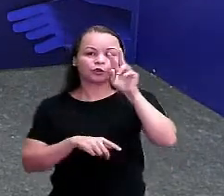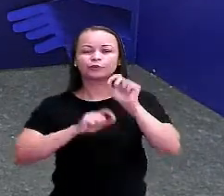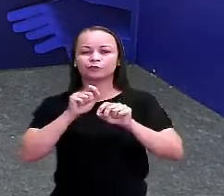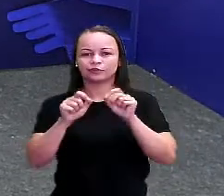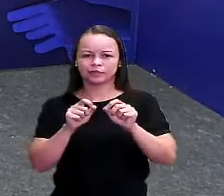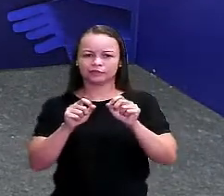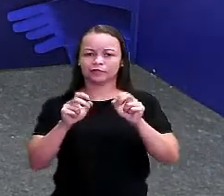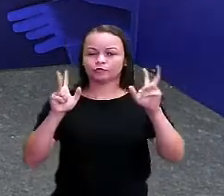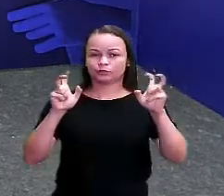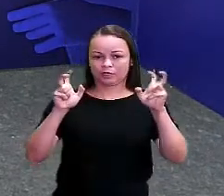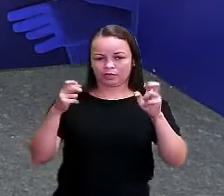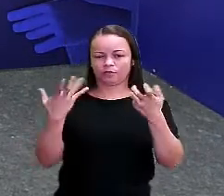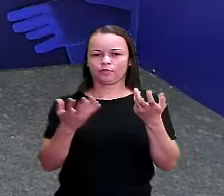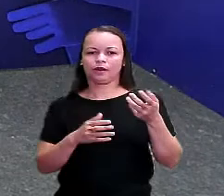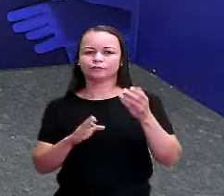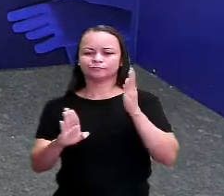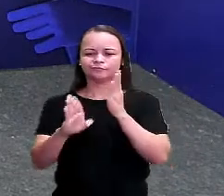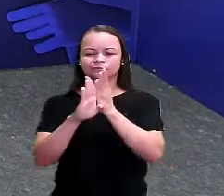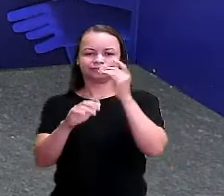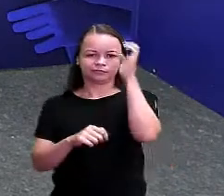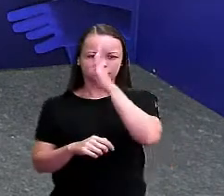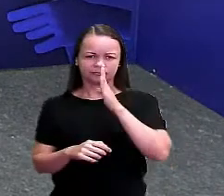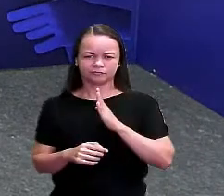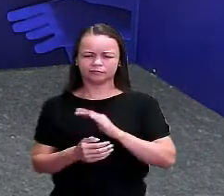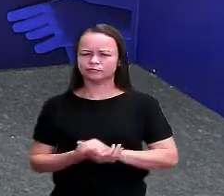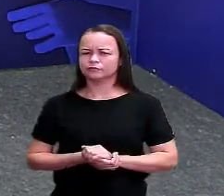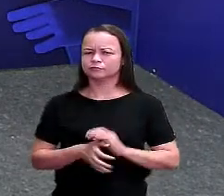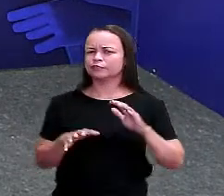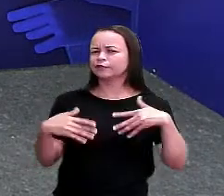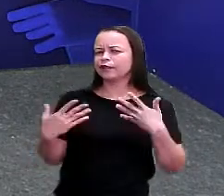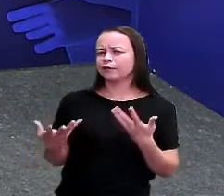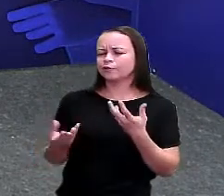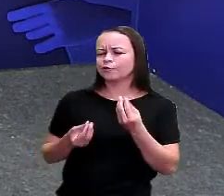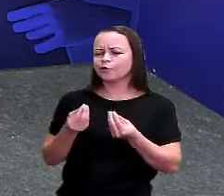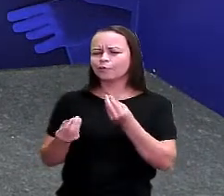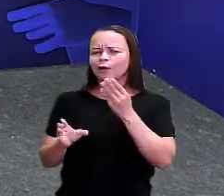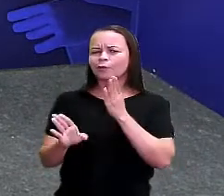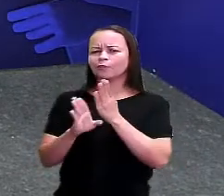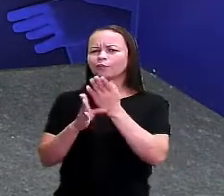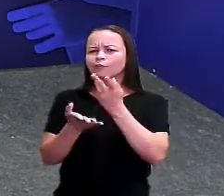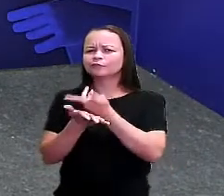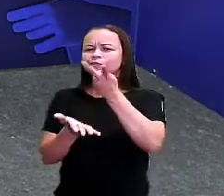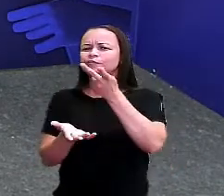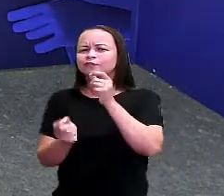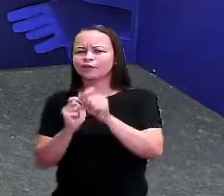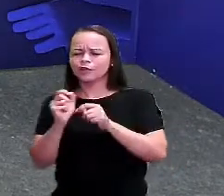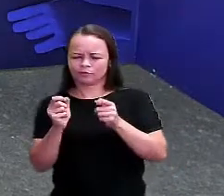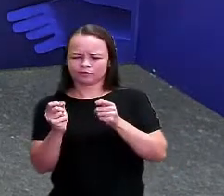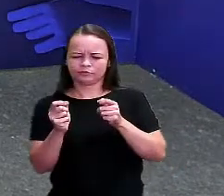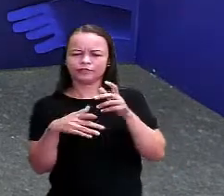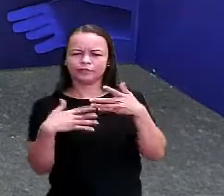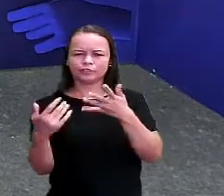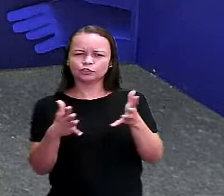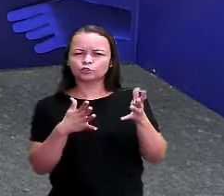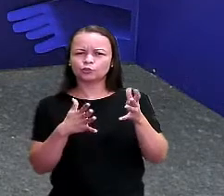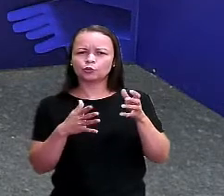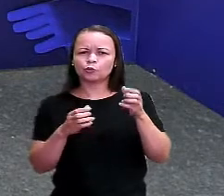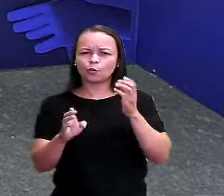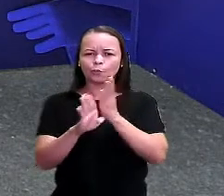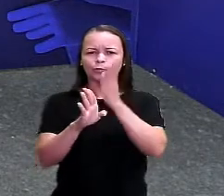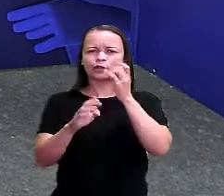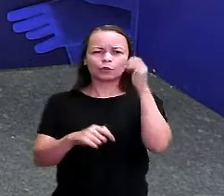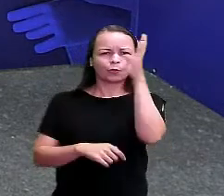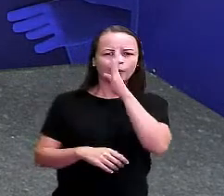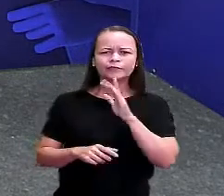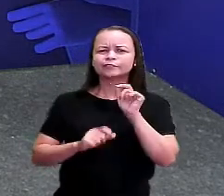vocês acham que isso aconteceu? Todo mundo sabe, né? Aquela velha frase, quem descobriu o Brasil? Pedro Álvares Cabral. Isso aí todo mundo já